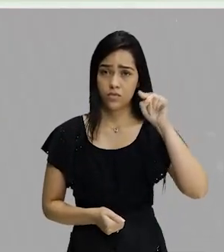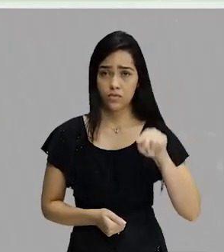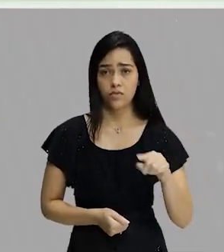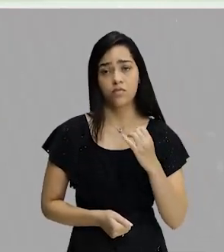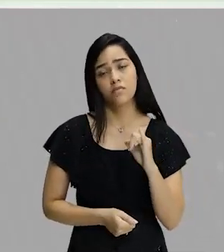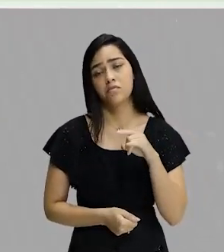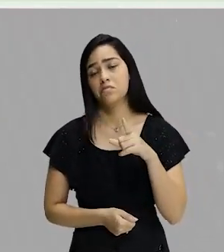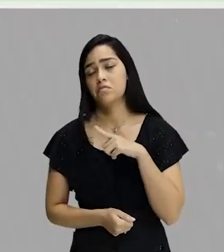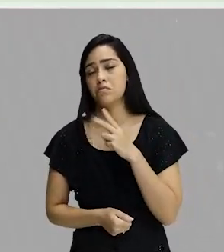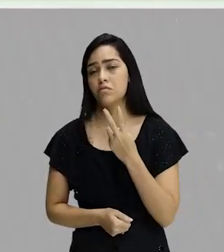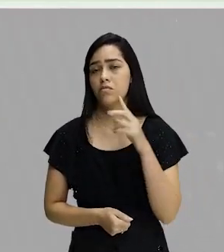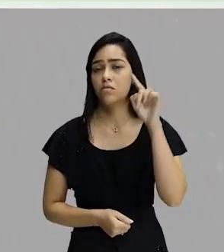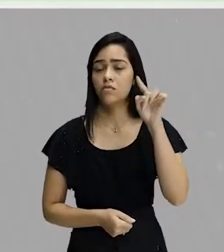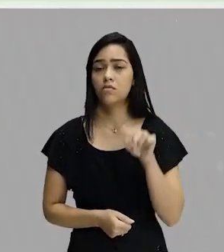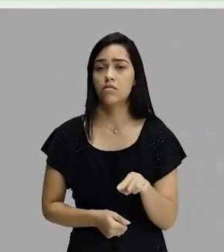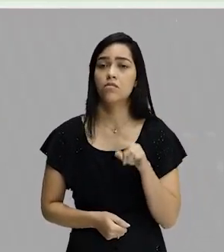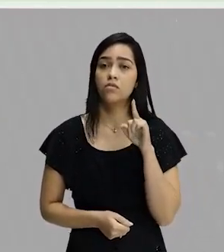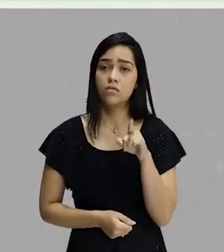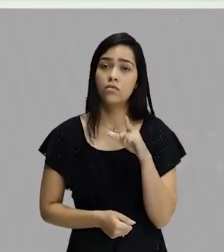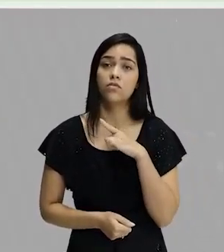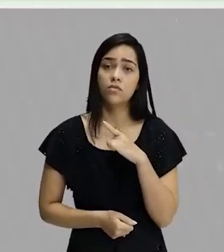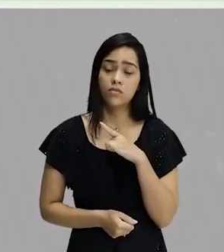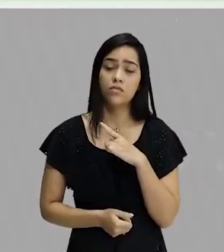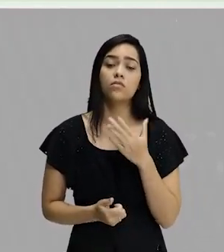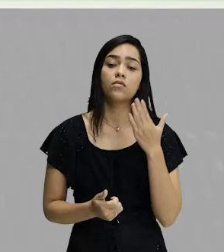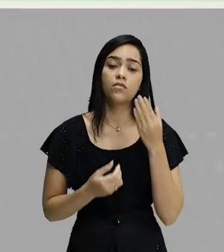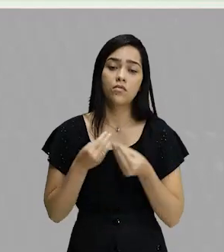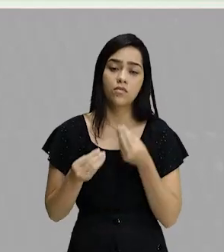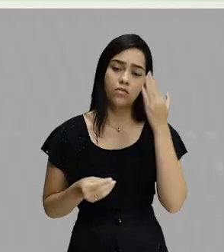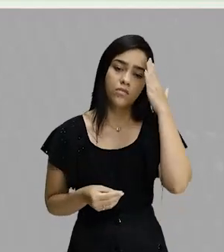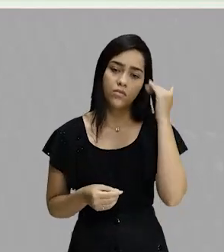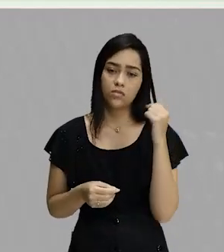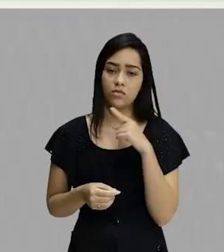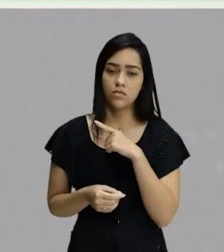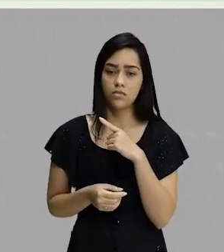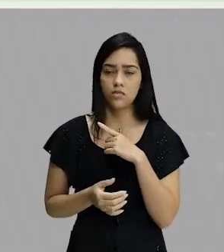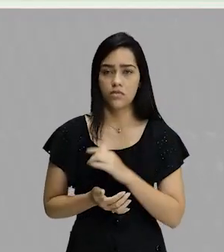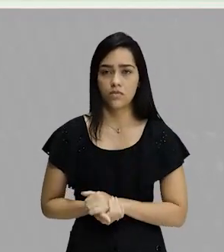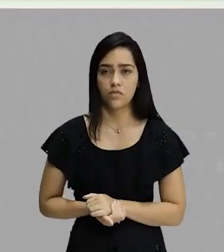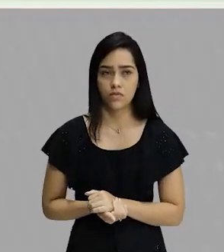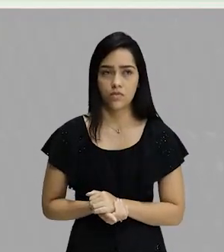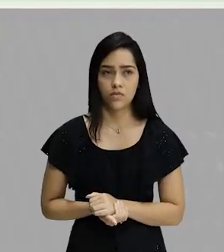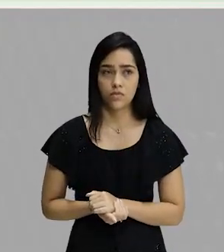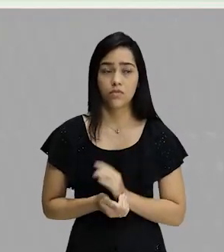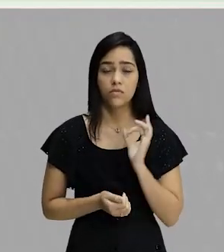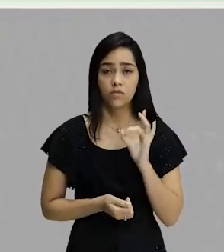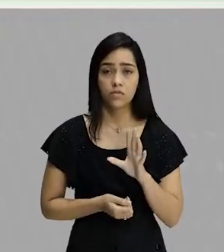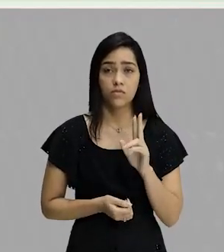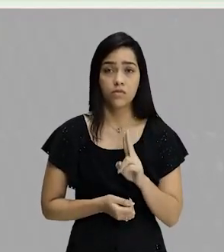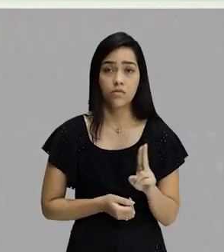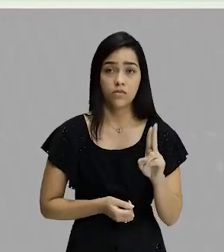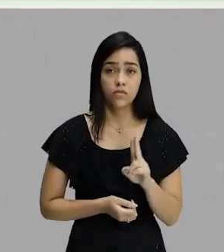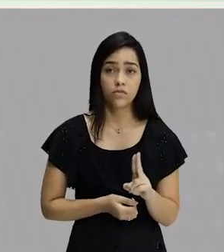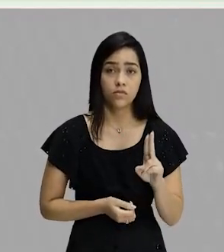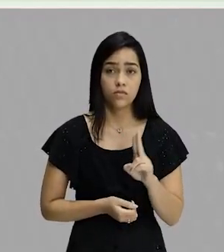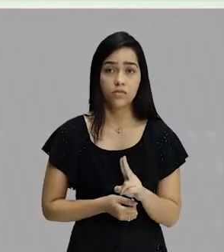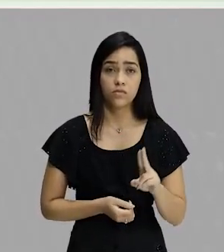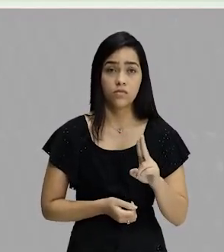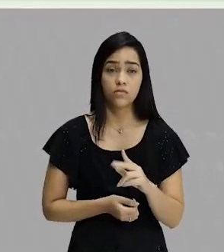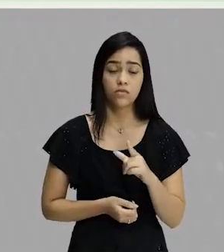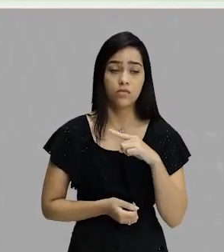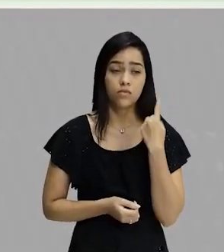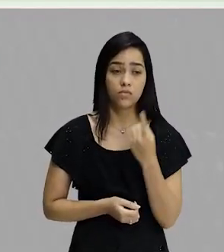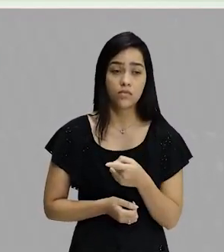você tiver dois pontos, você tem como determinar a equação dessa reta. Tá? Basta usar, no caso, aí, a